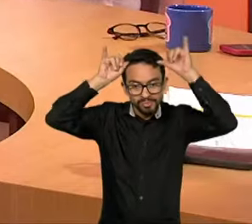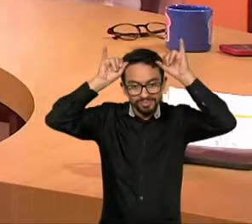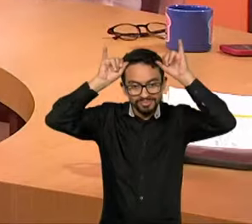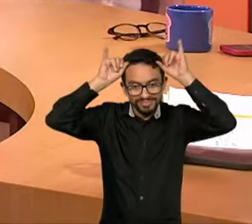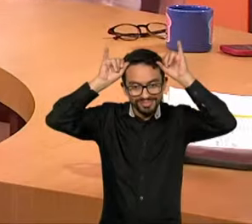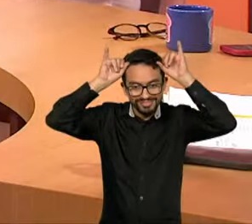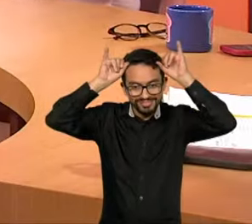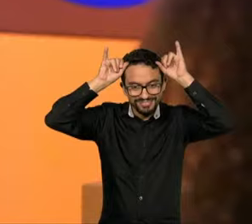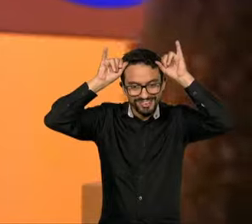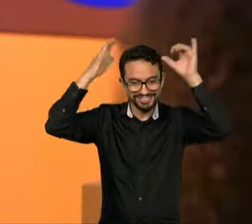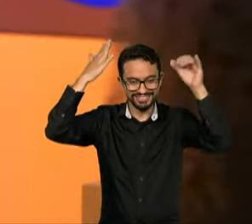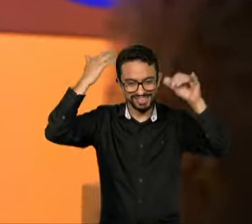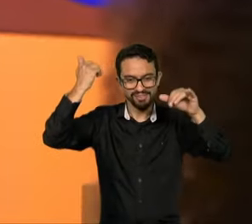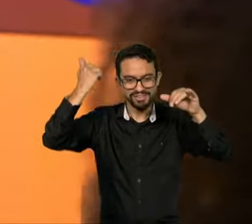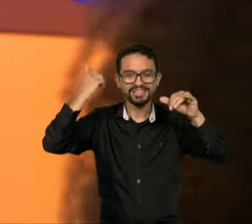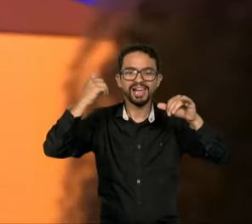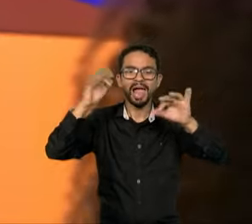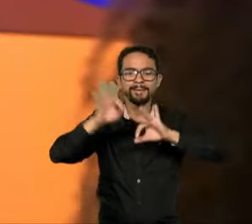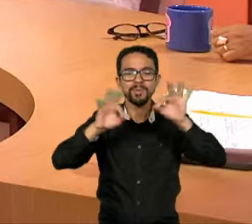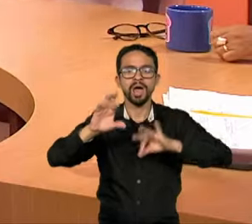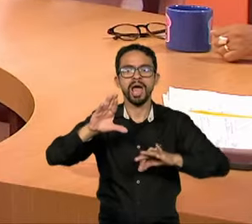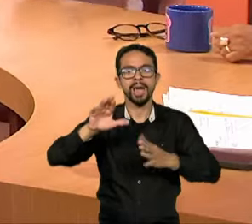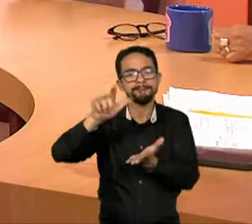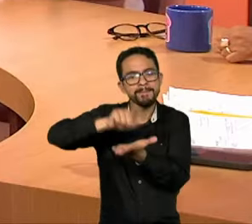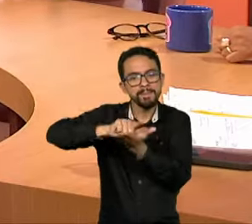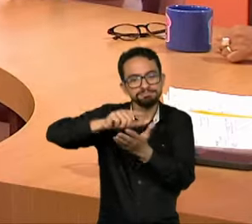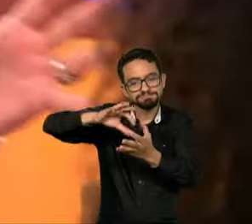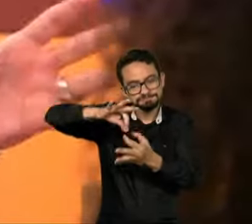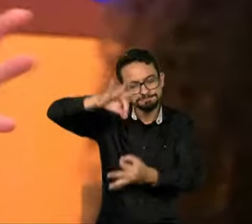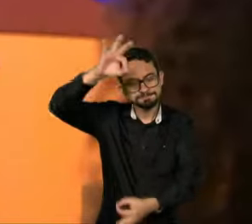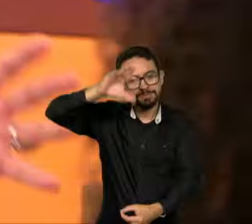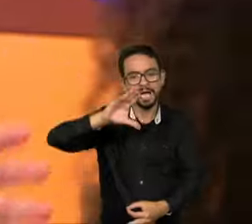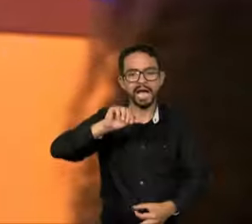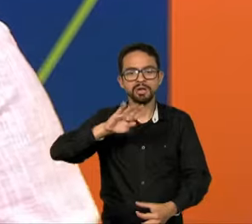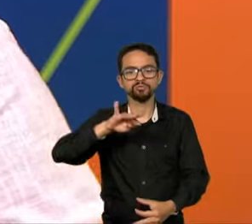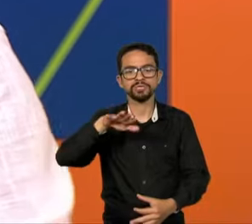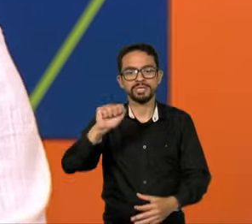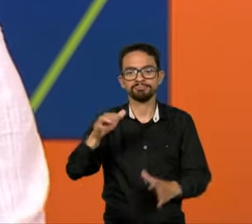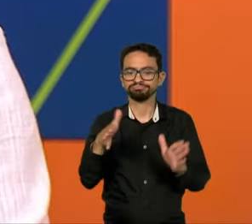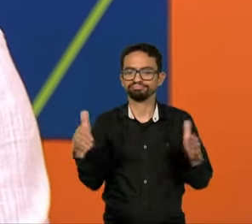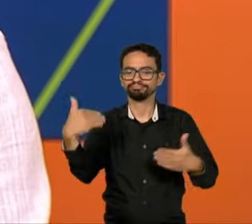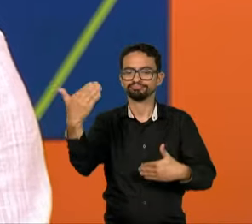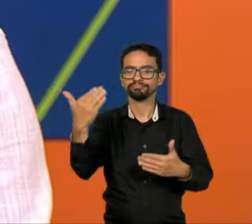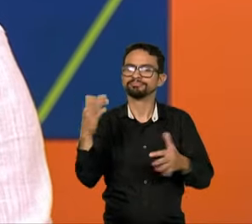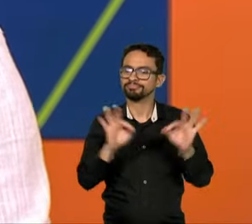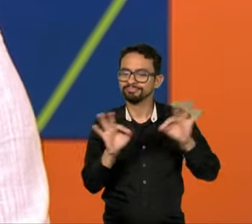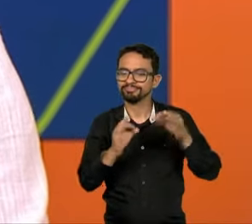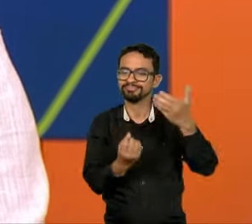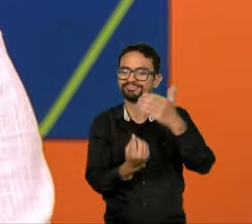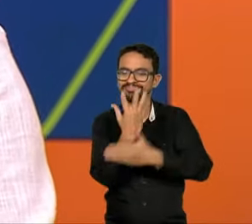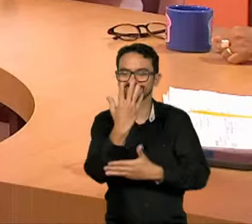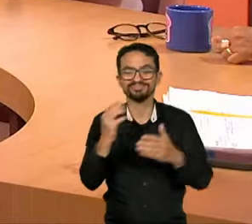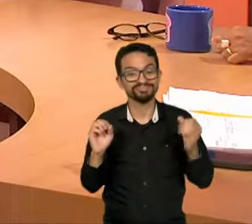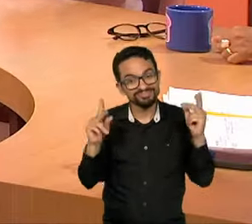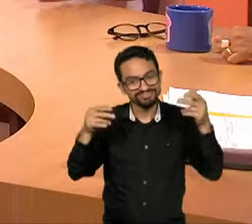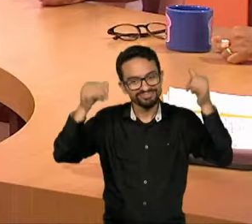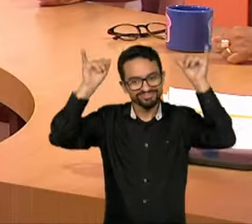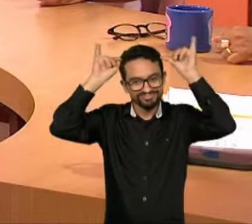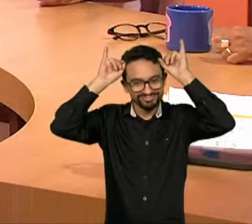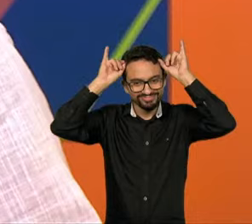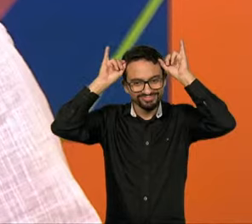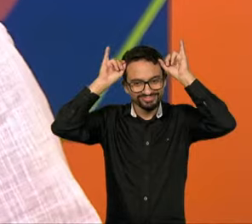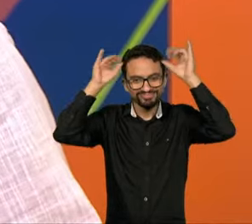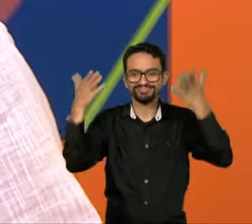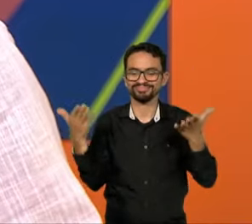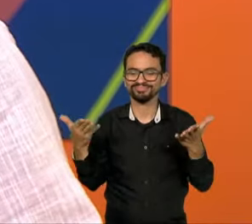de chifre. De papo de cartolina, pintado de marrom. Eu, era um tremendão boi bumbá, assim, né? Tremendão com chifre. Na hora que eu